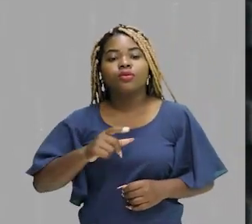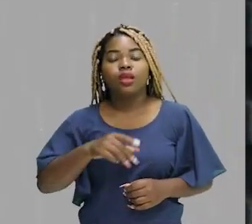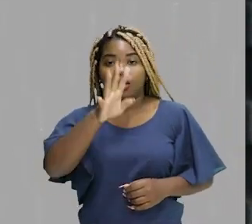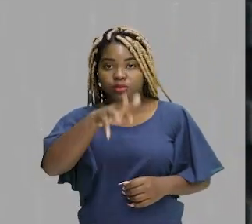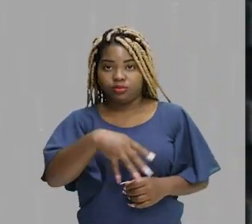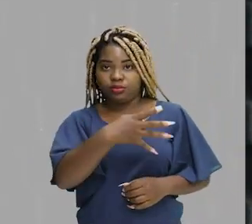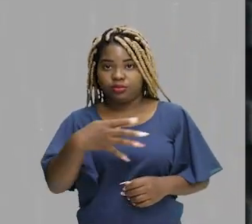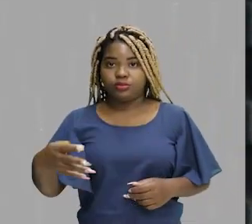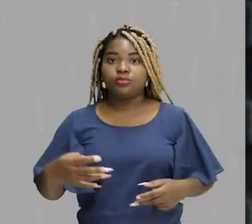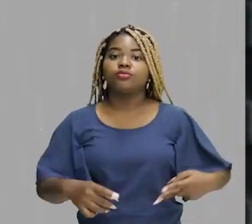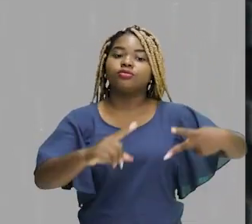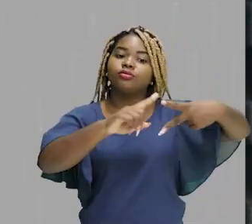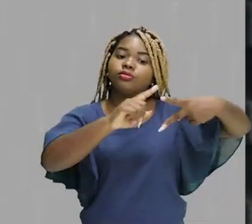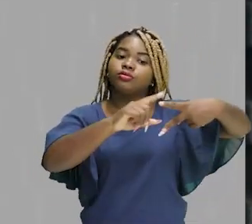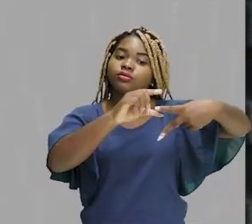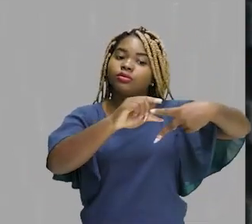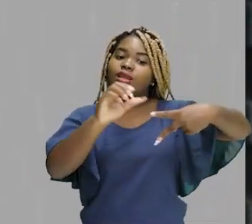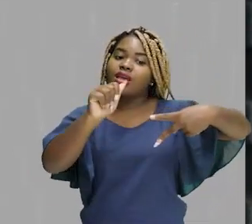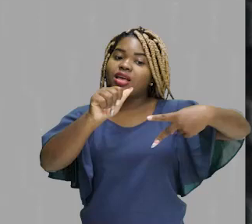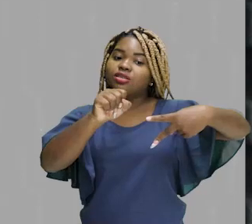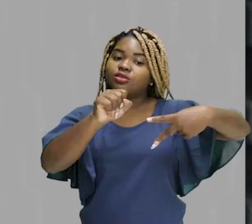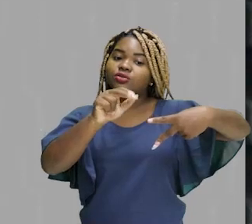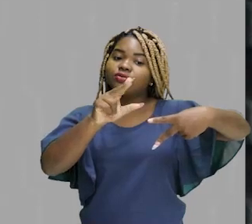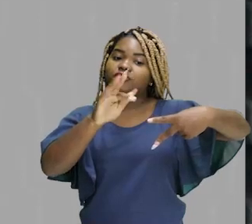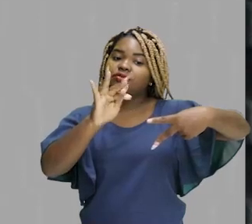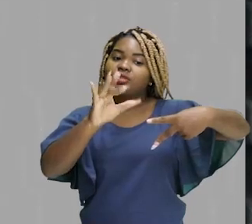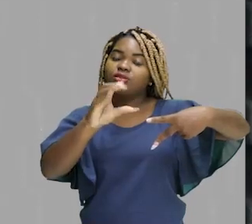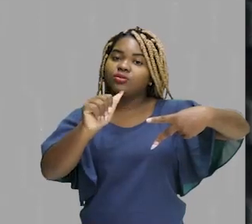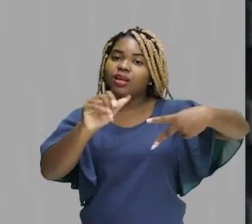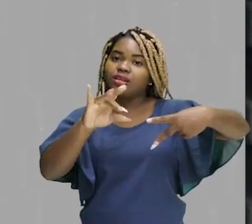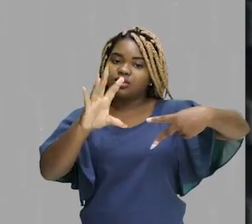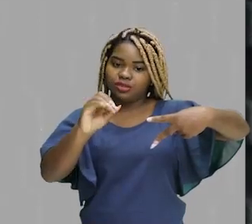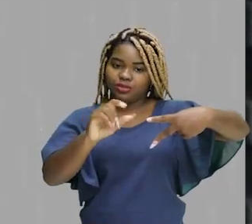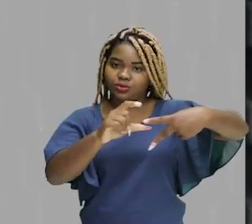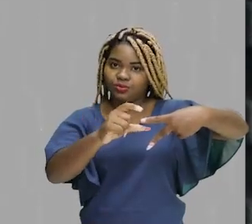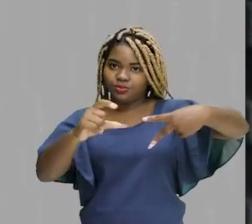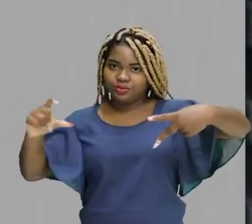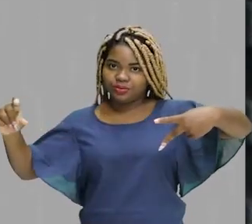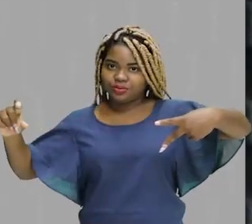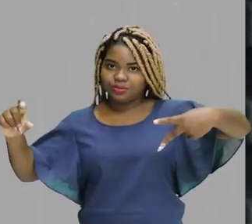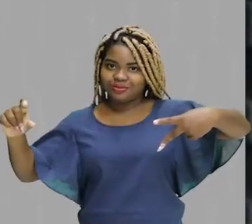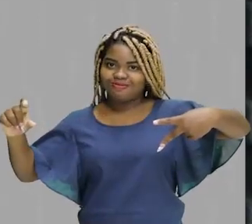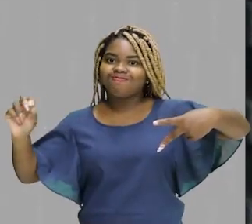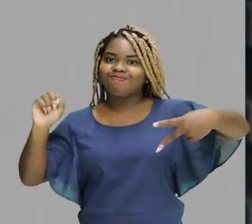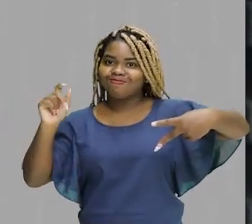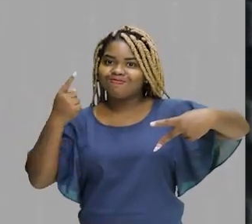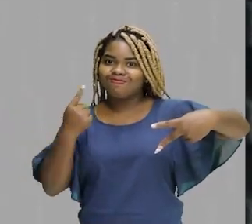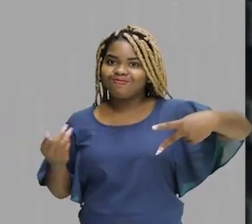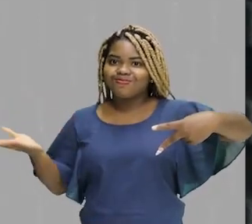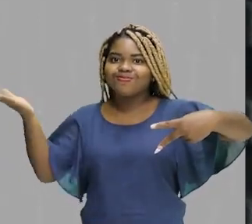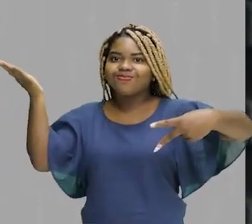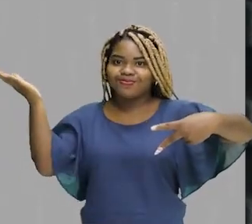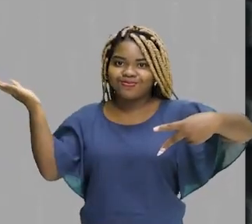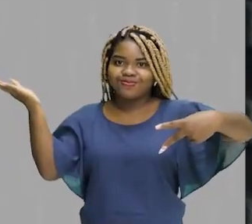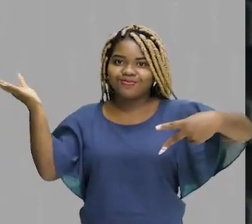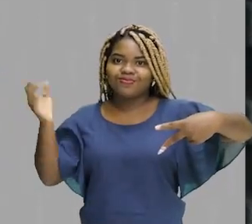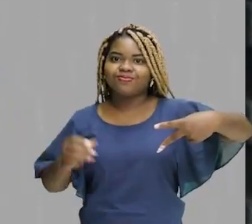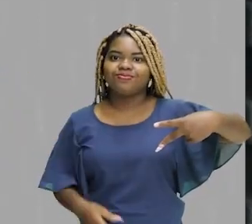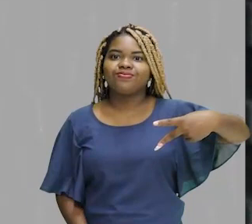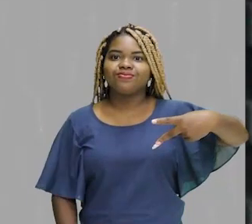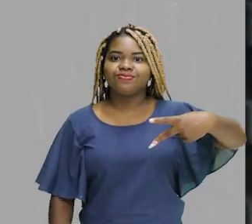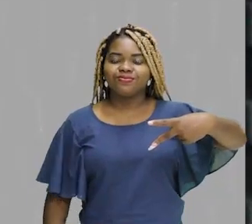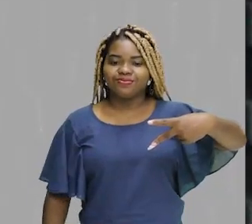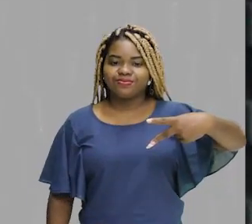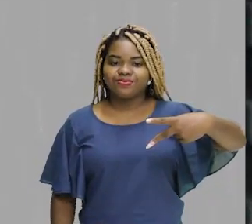hídrico, para o ânion nós vamos trocar esse hídrico pelo eto. Se a terminação do ácido for